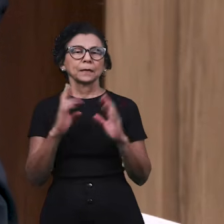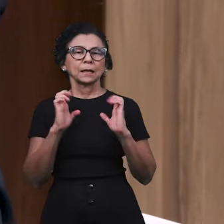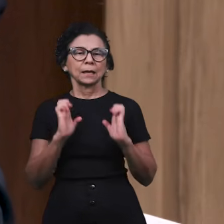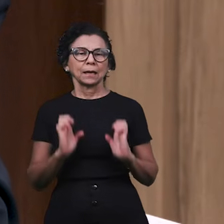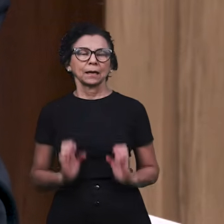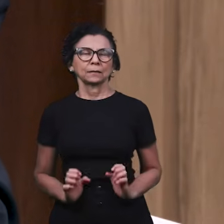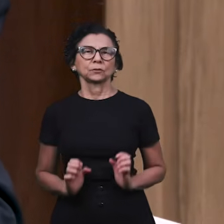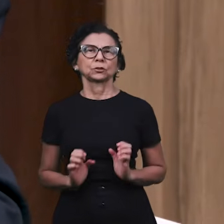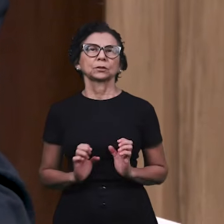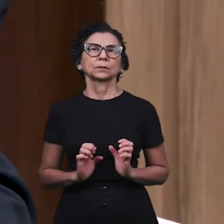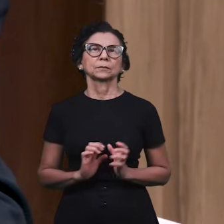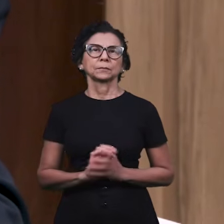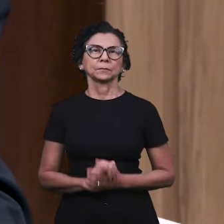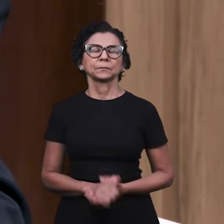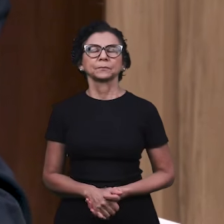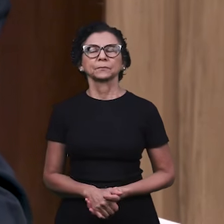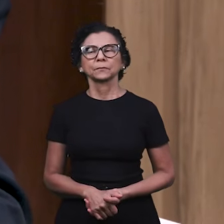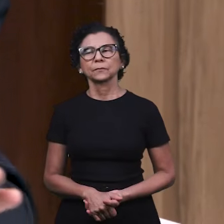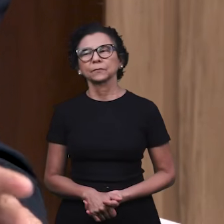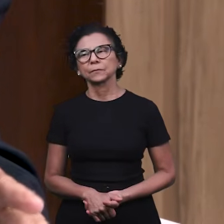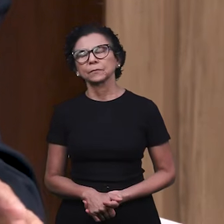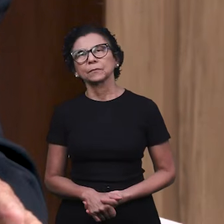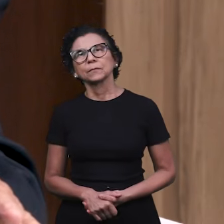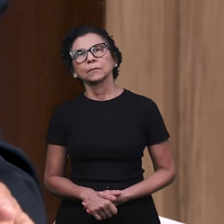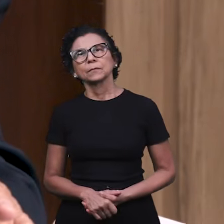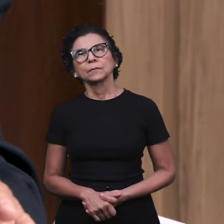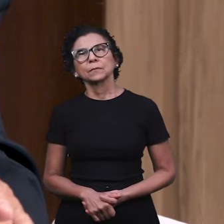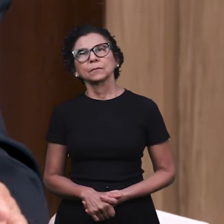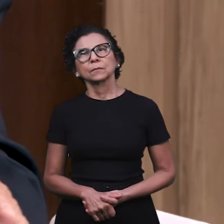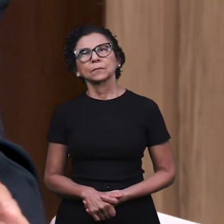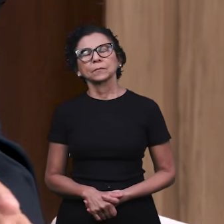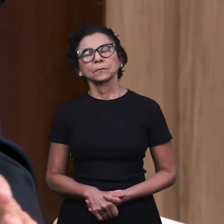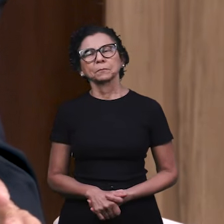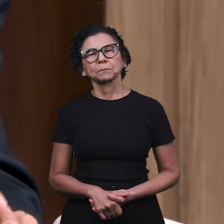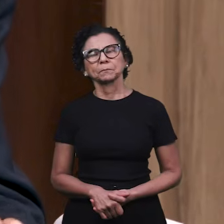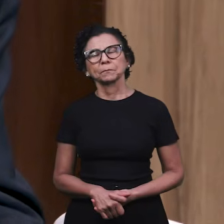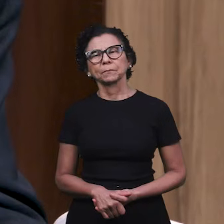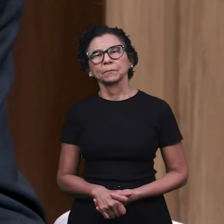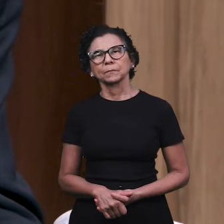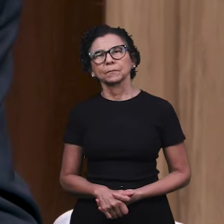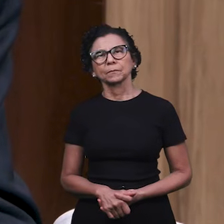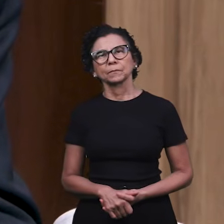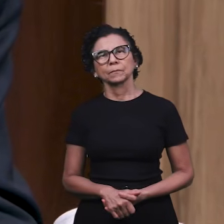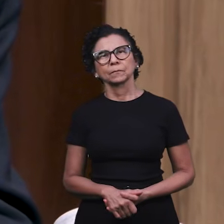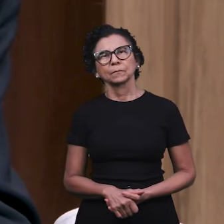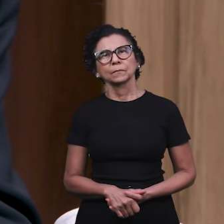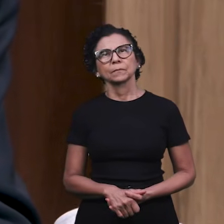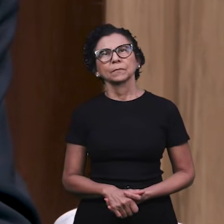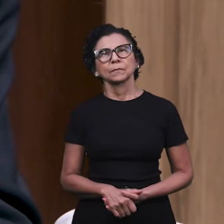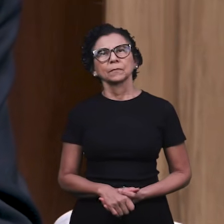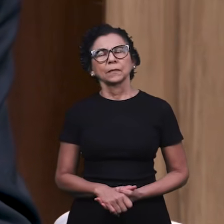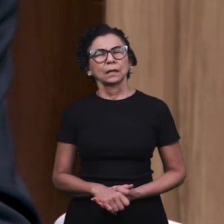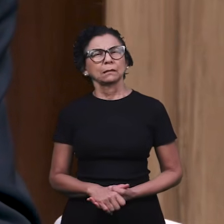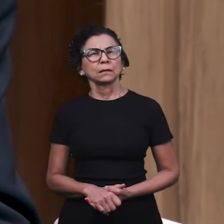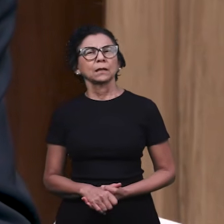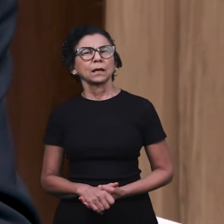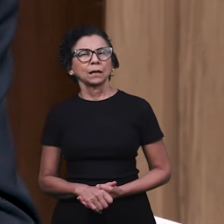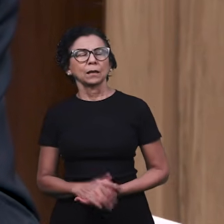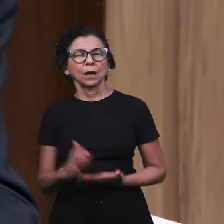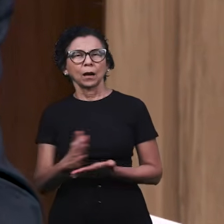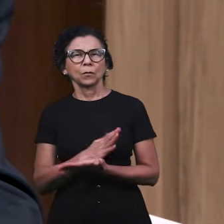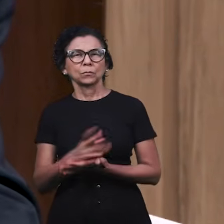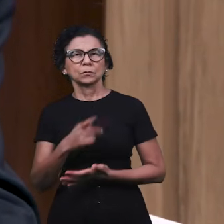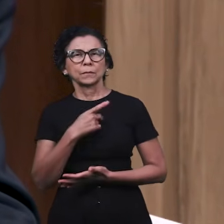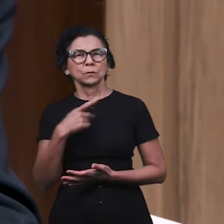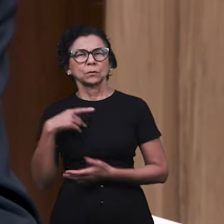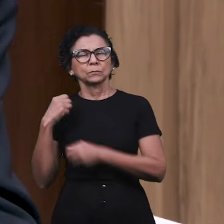ao instrumento? Onde é que eu quero chegar? É que nós temos pastores que tocam instrumento já há muitos anos, tocaram